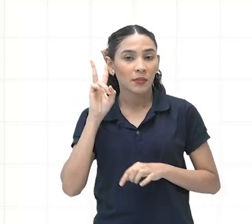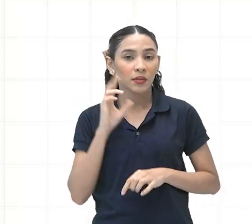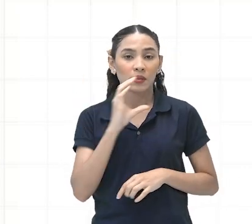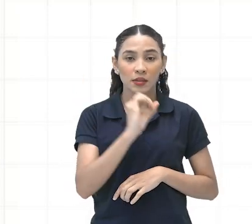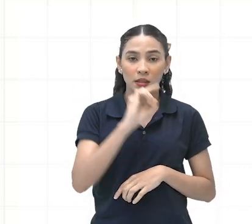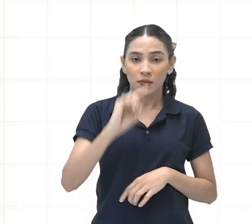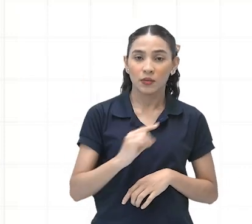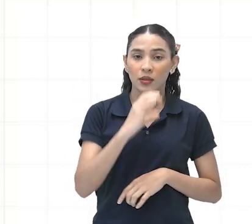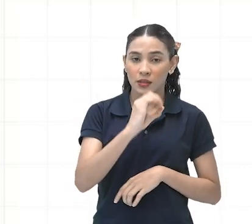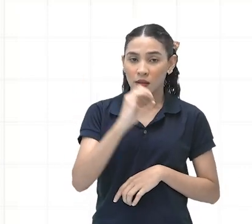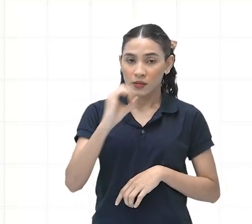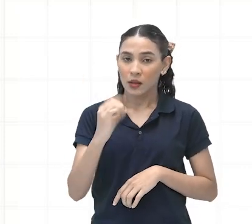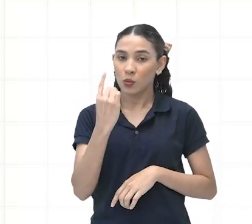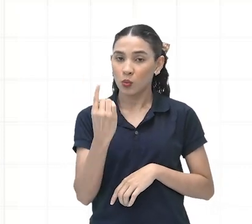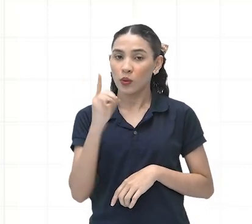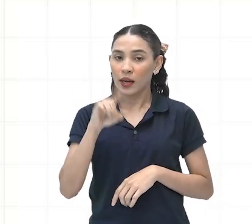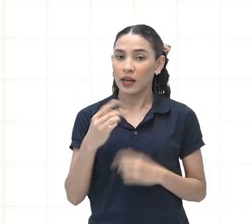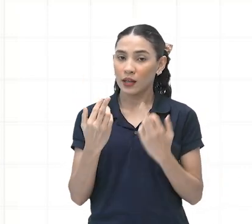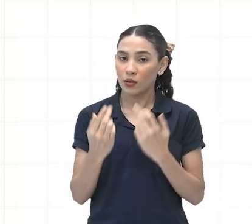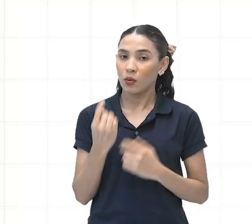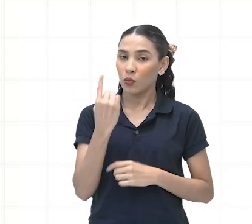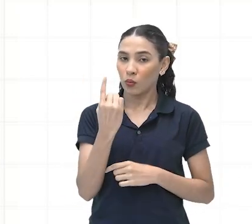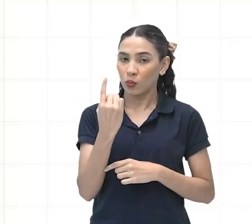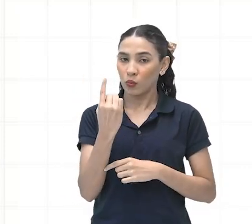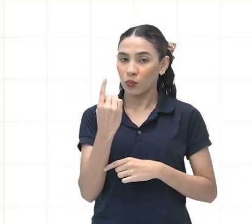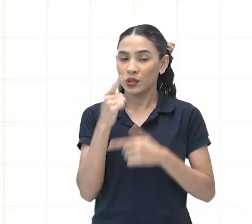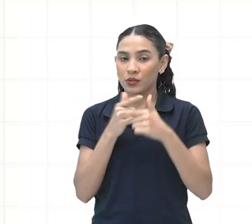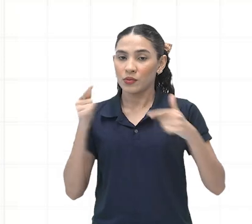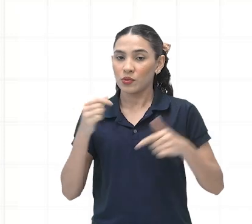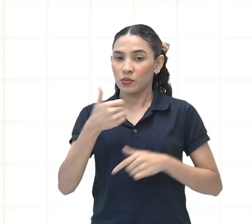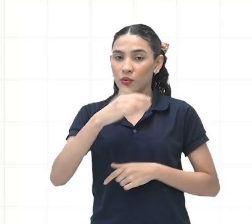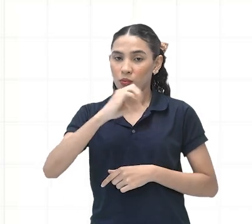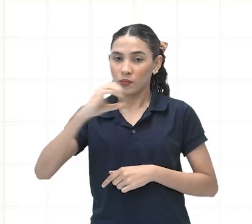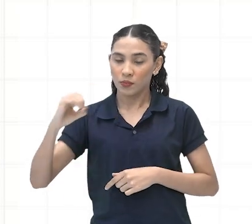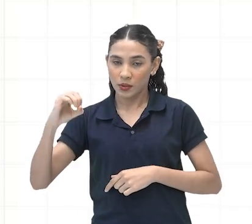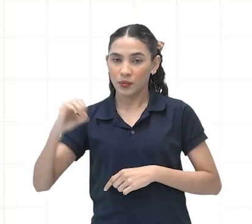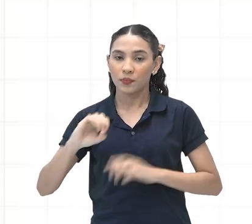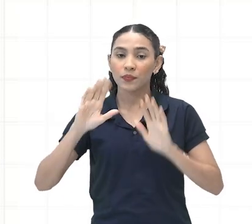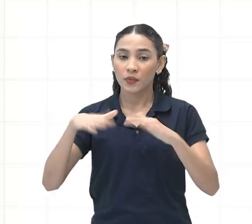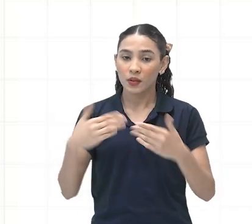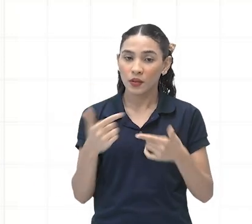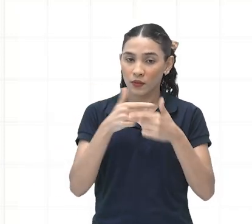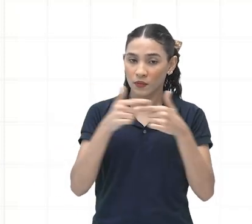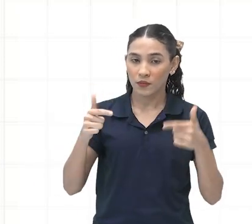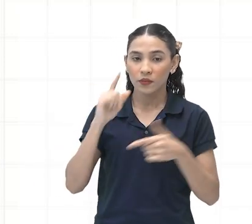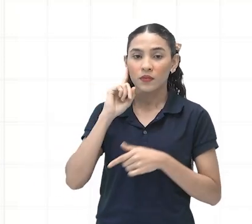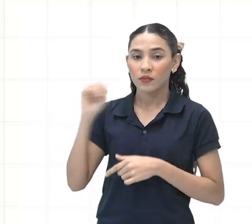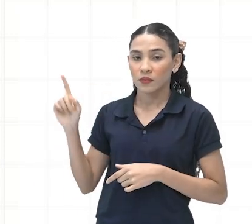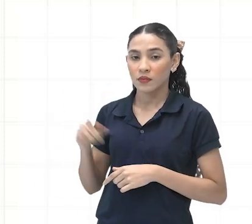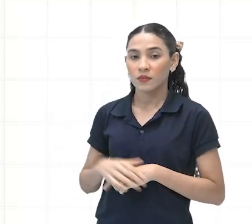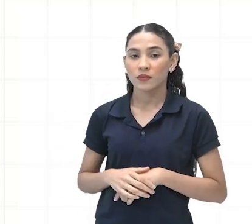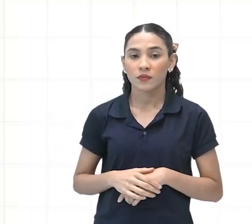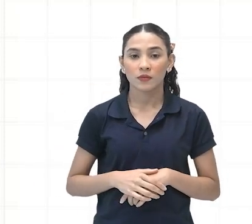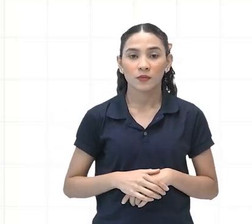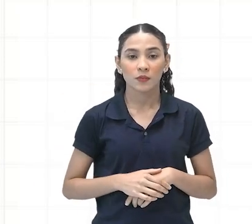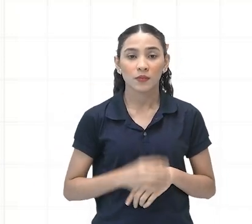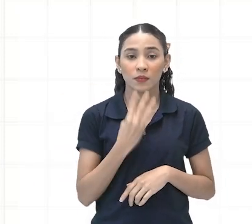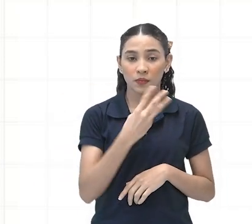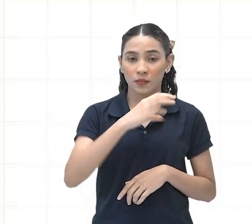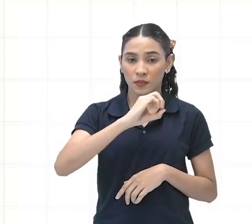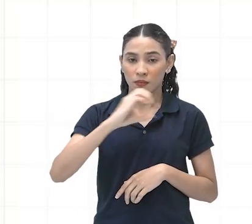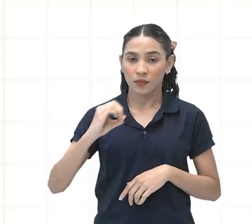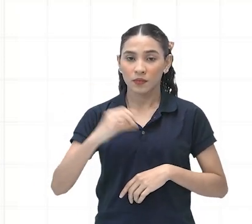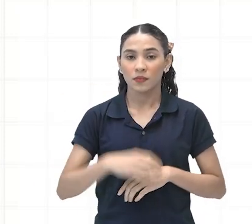0,0001 é a mesma coisa que 1 dividido por 1000. E aí eu faço a divisão de fração. Vai ficar